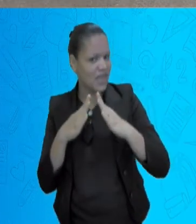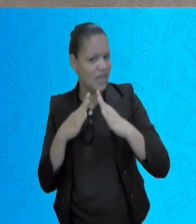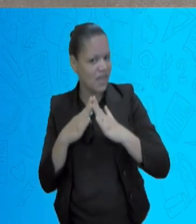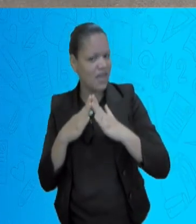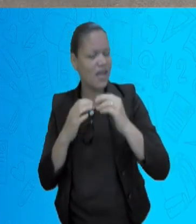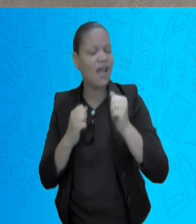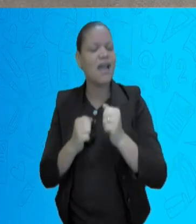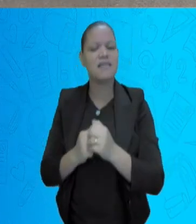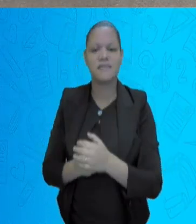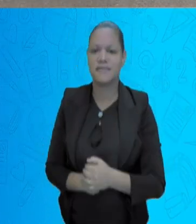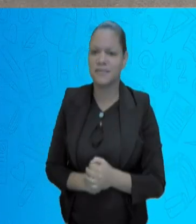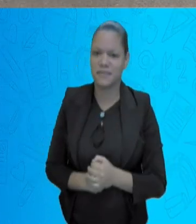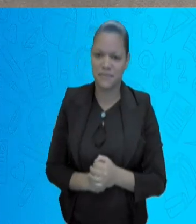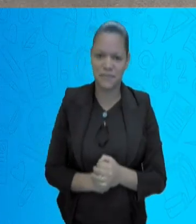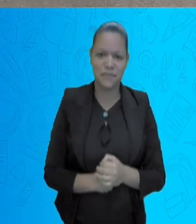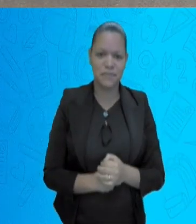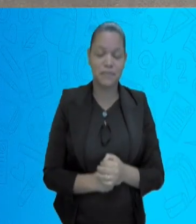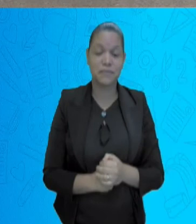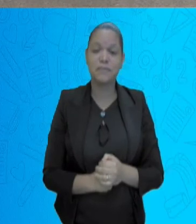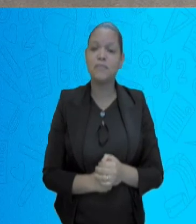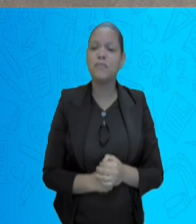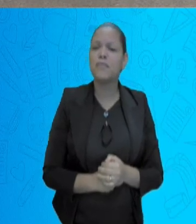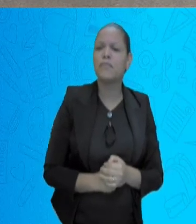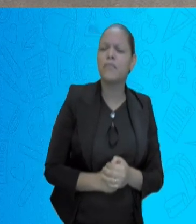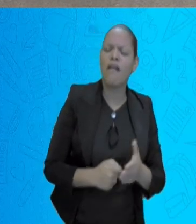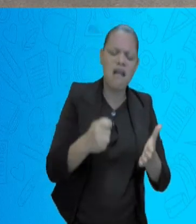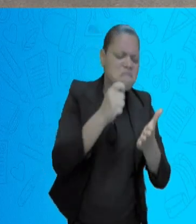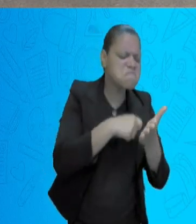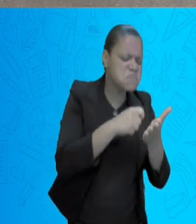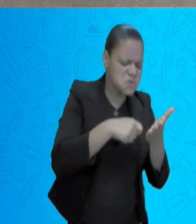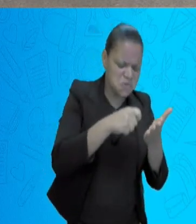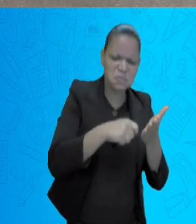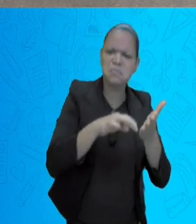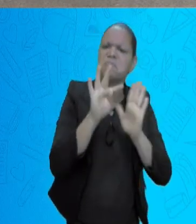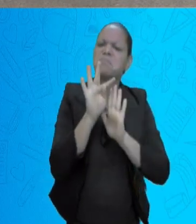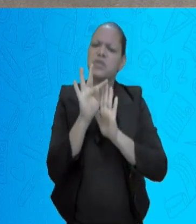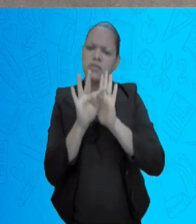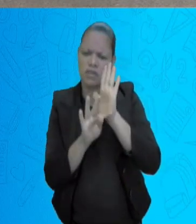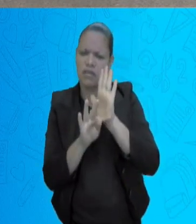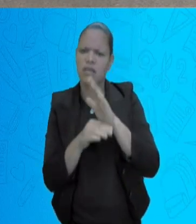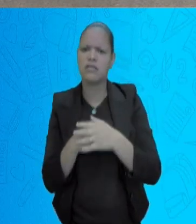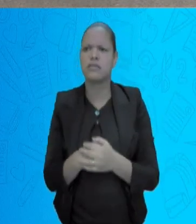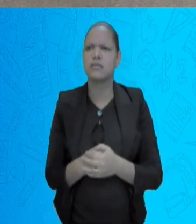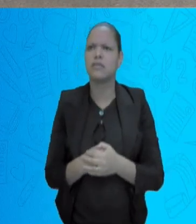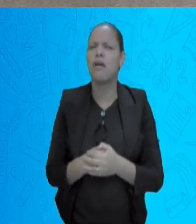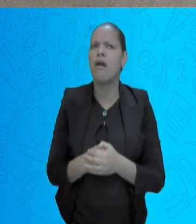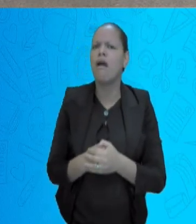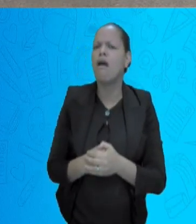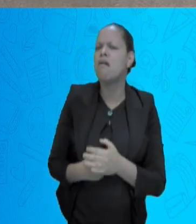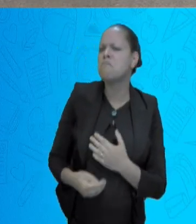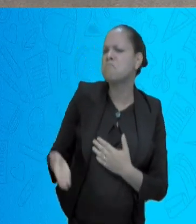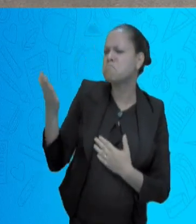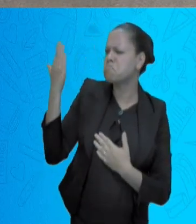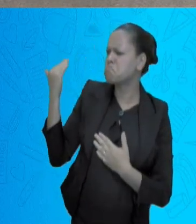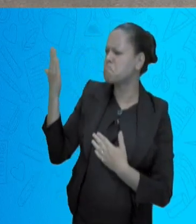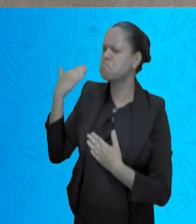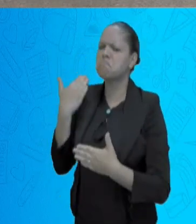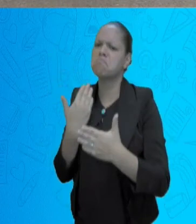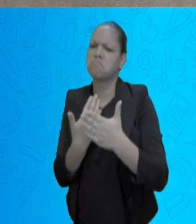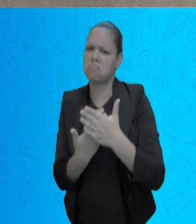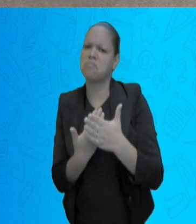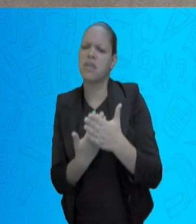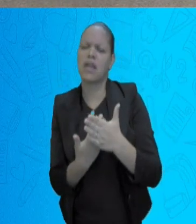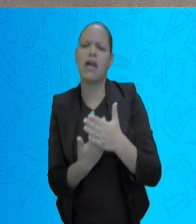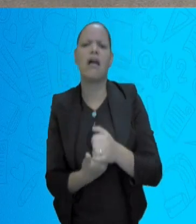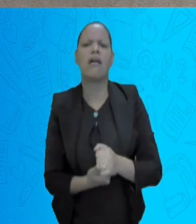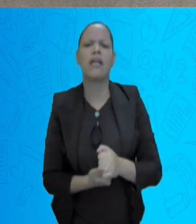estudando em casa. A produção textual, como eu falei com vocês na aula, vocês têm que primeiro analisar o que é que vocês vão